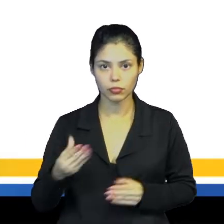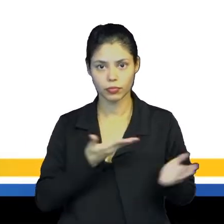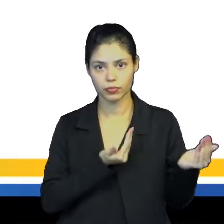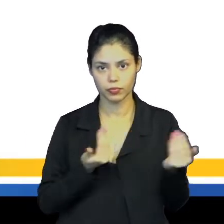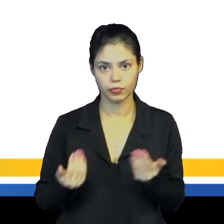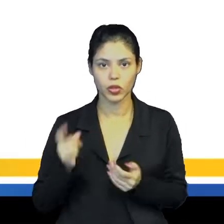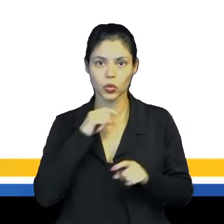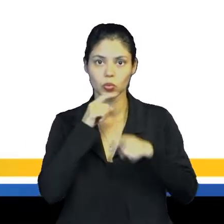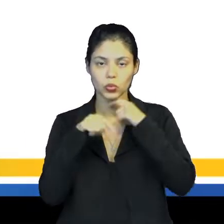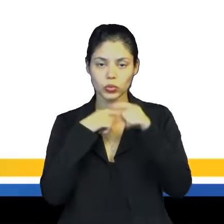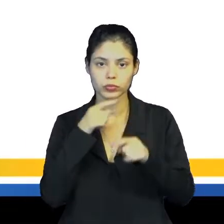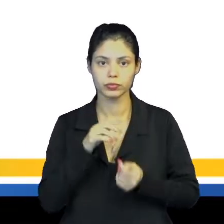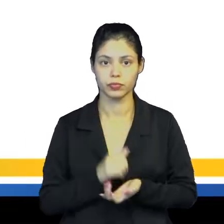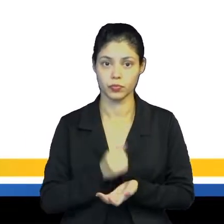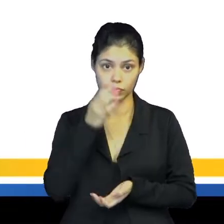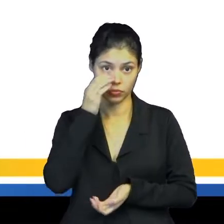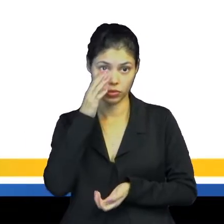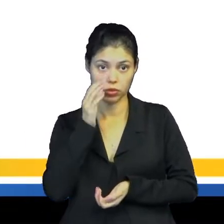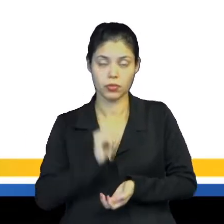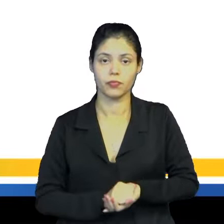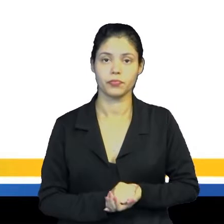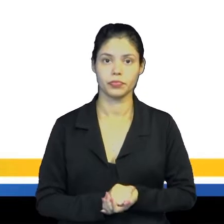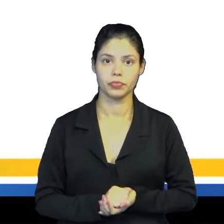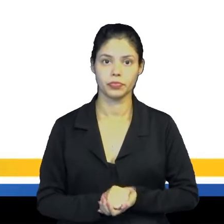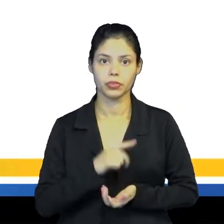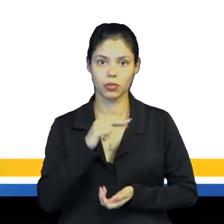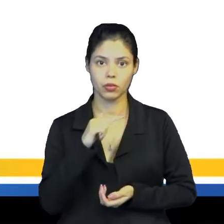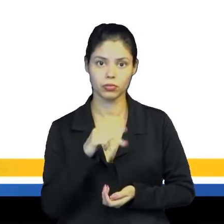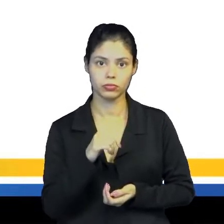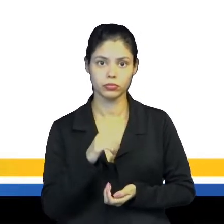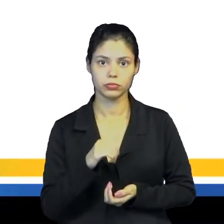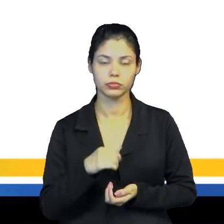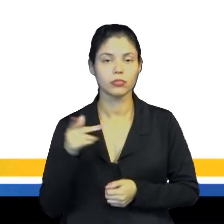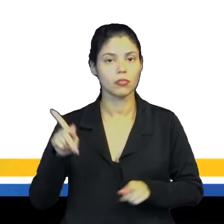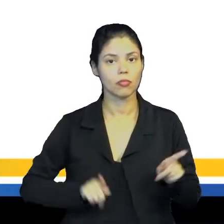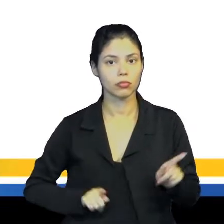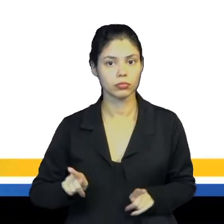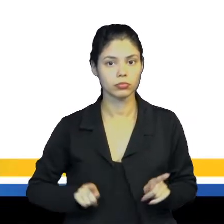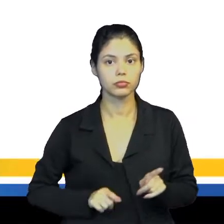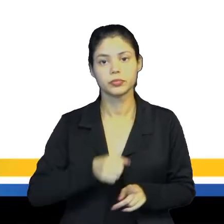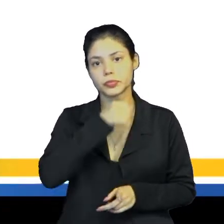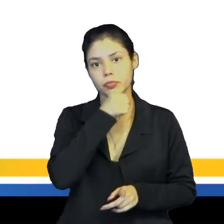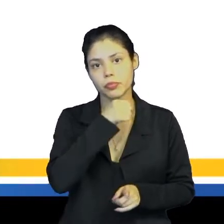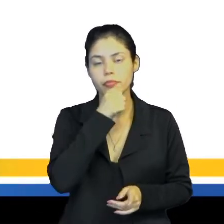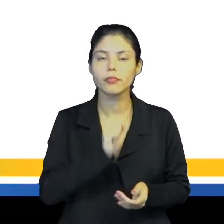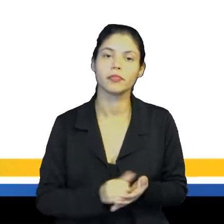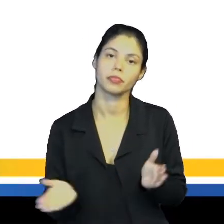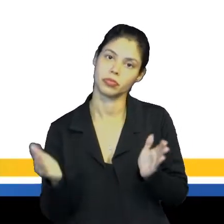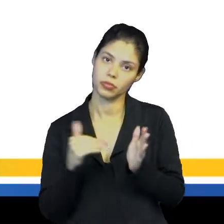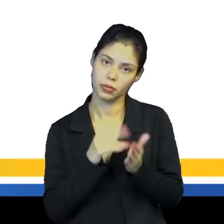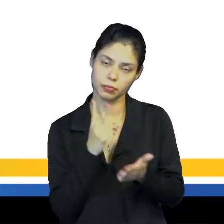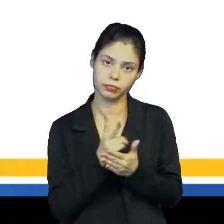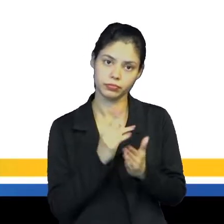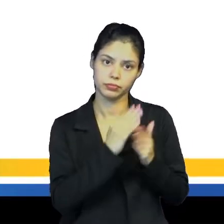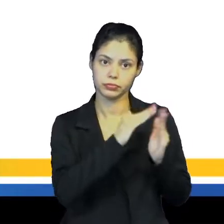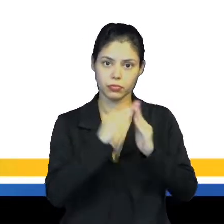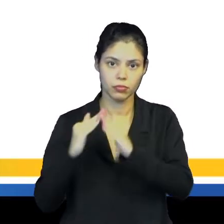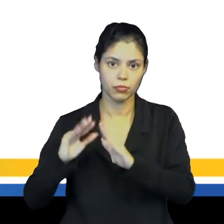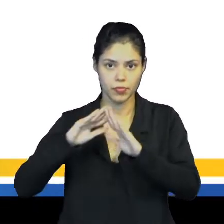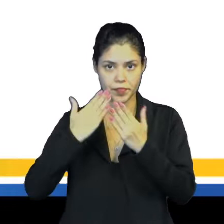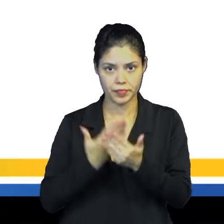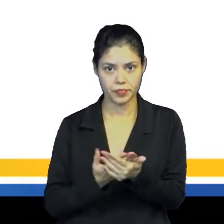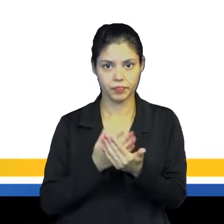esclarecer suas dúvidas ou curiosidades com os irmãos, primos mais velhos ou mesmo com colegas da vizinhança ou da